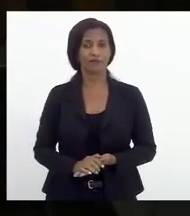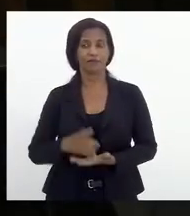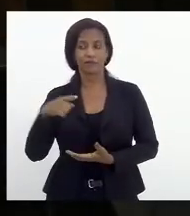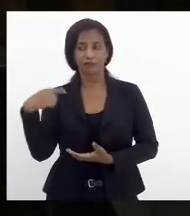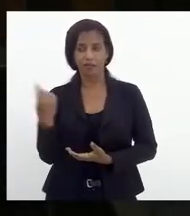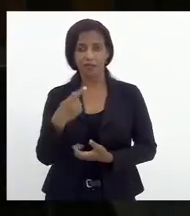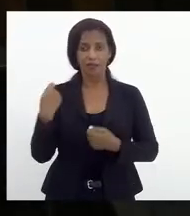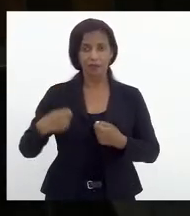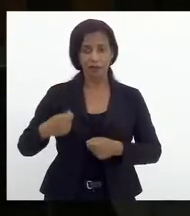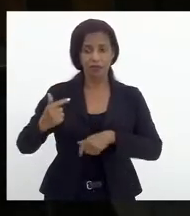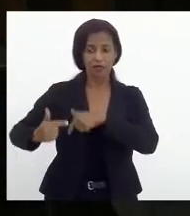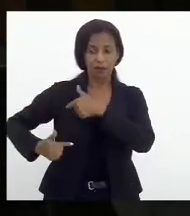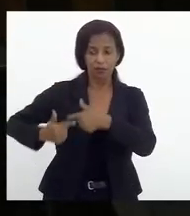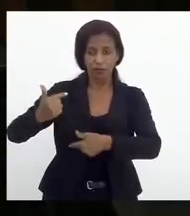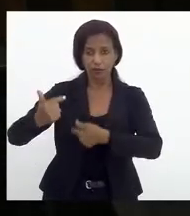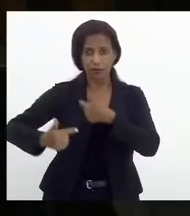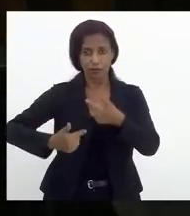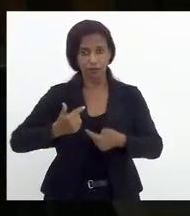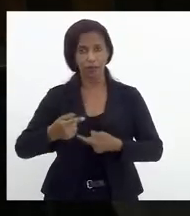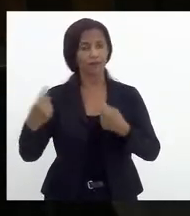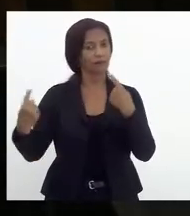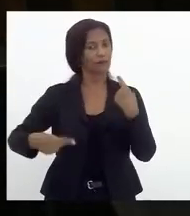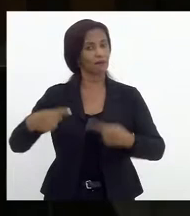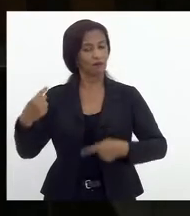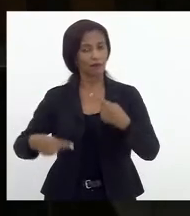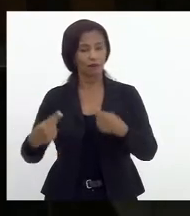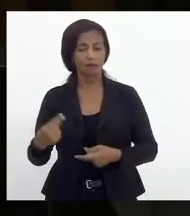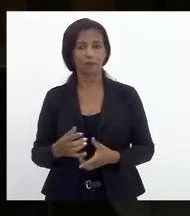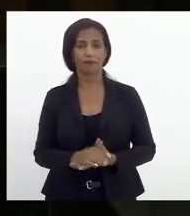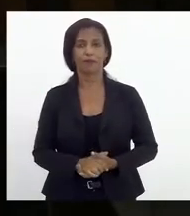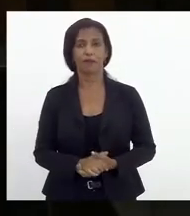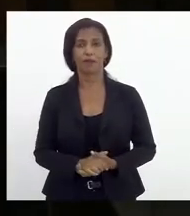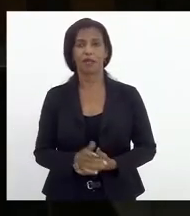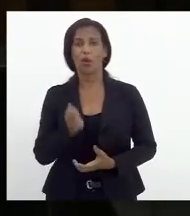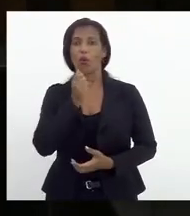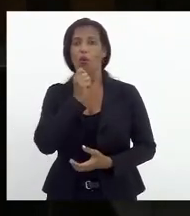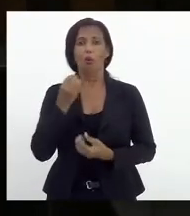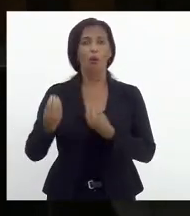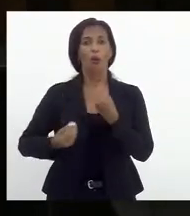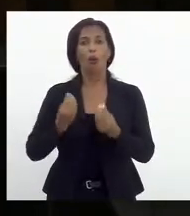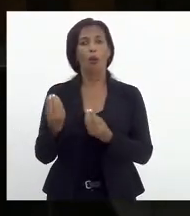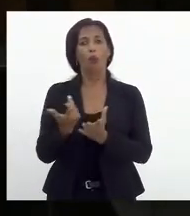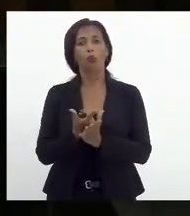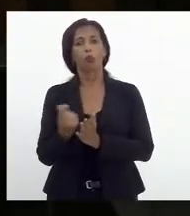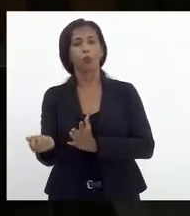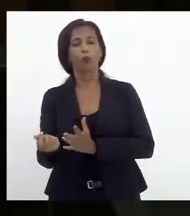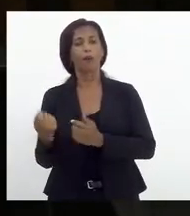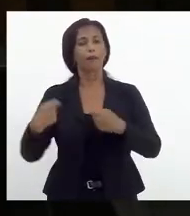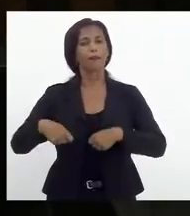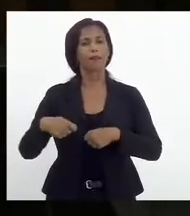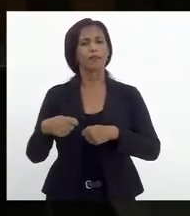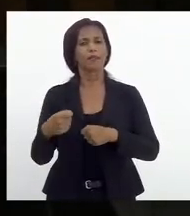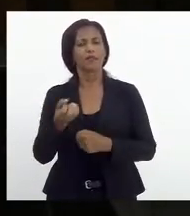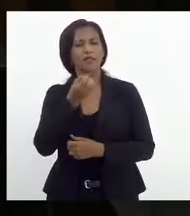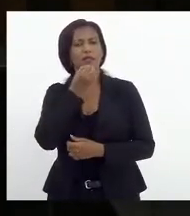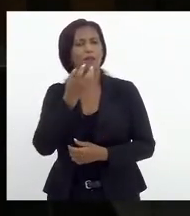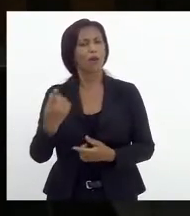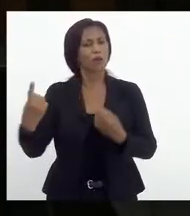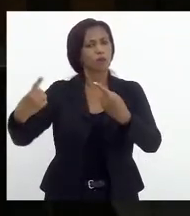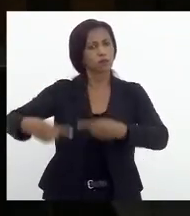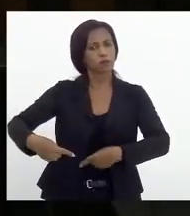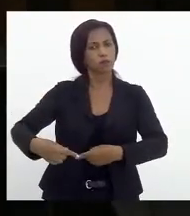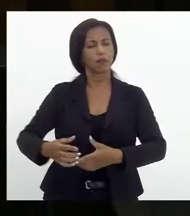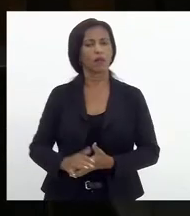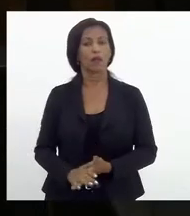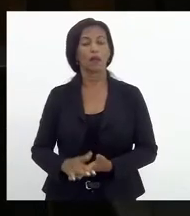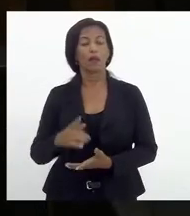tem que enfrentar, tem que debater, e não temos como fugir, temos que fazer esse bom embate